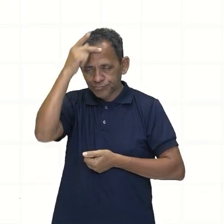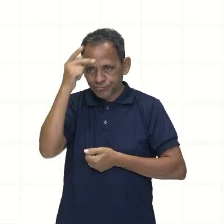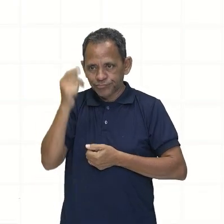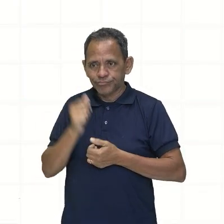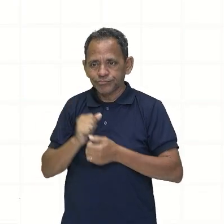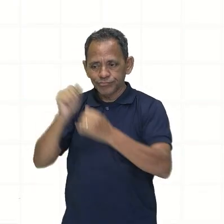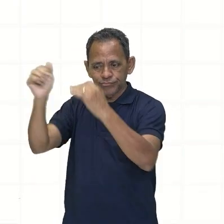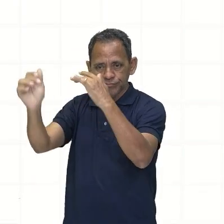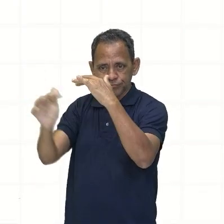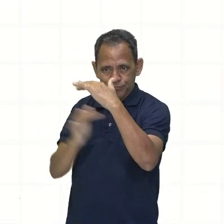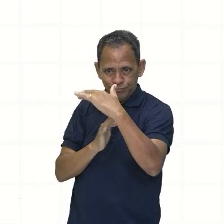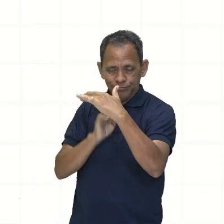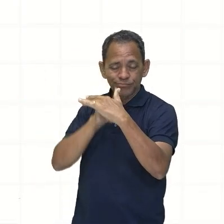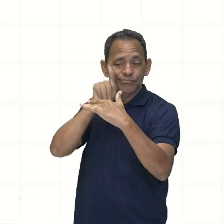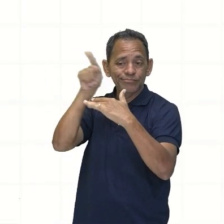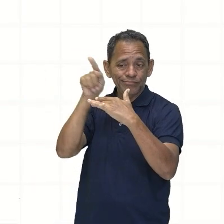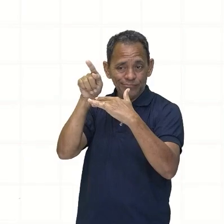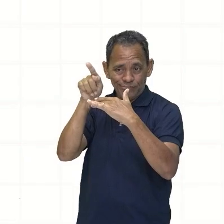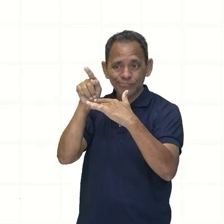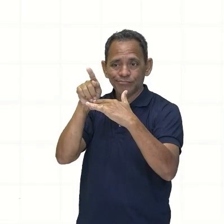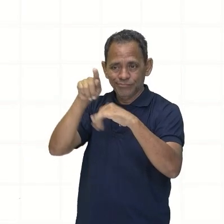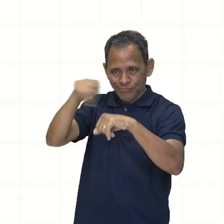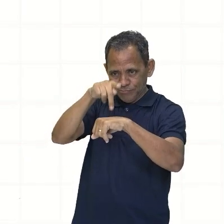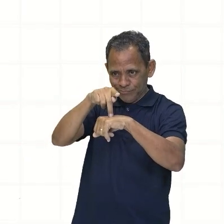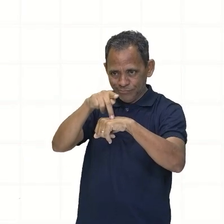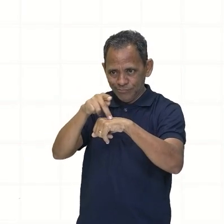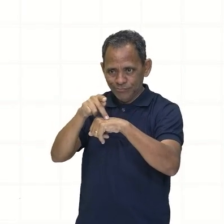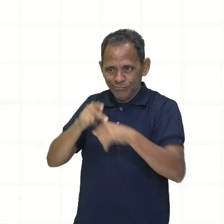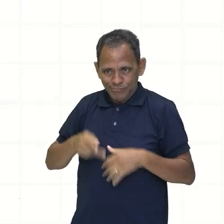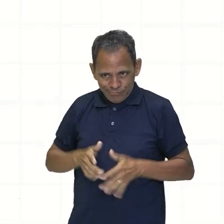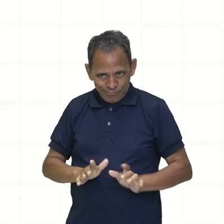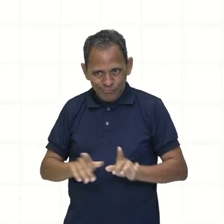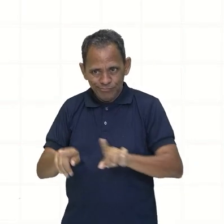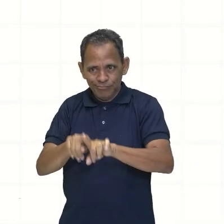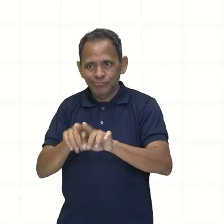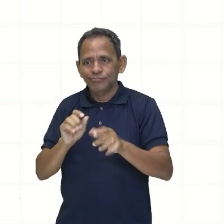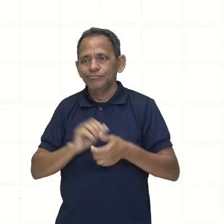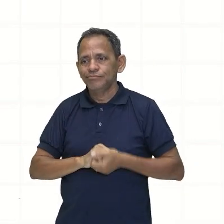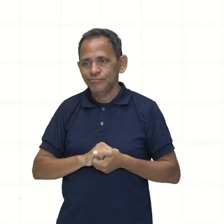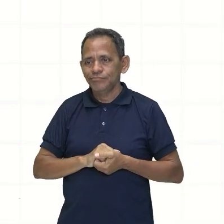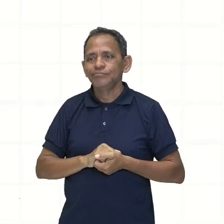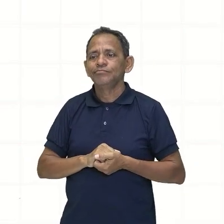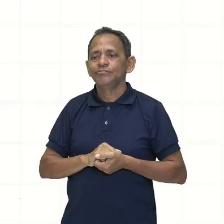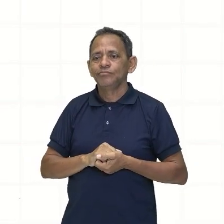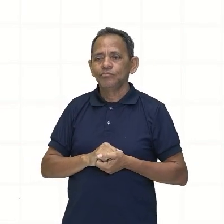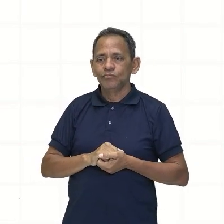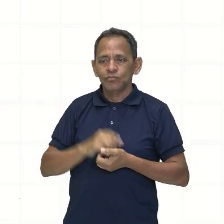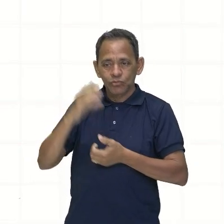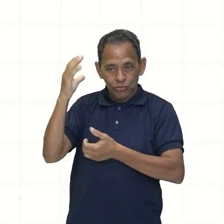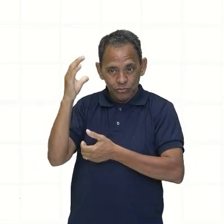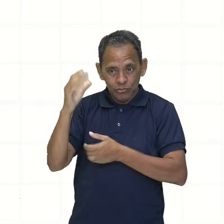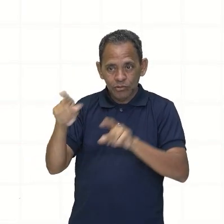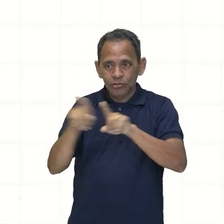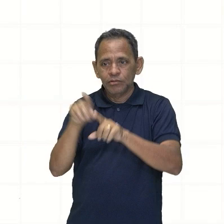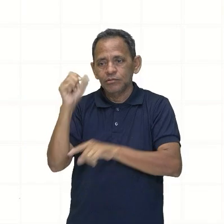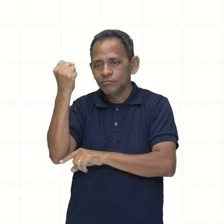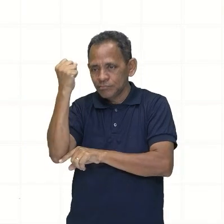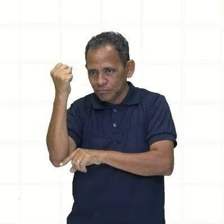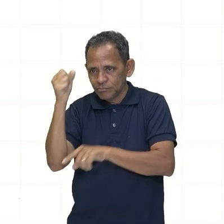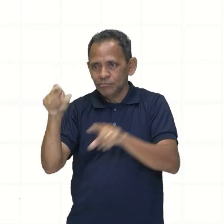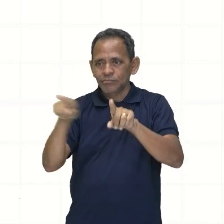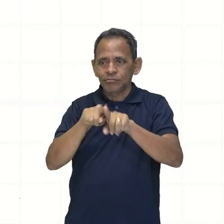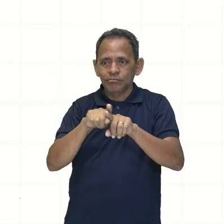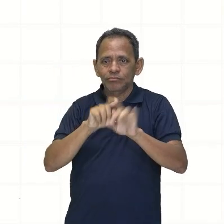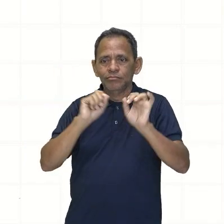de origem, né, diferentemente das migrações que nós observamos anteriormente, colombianos, argentinos,